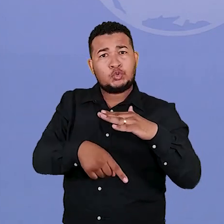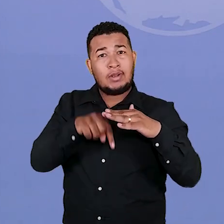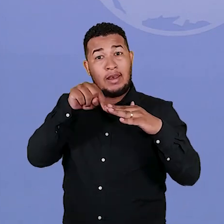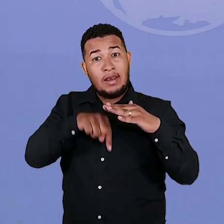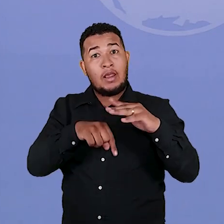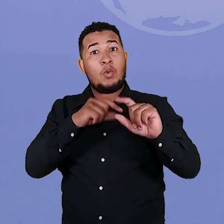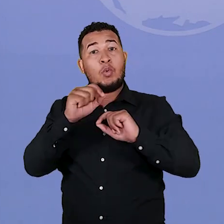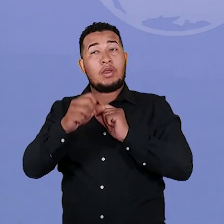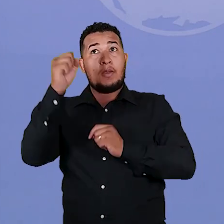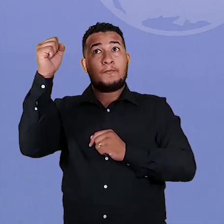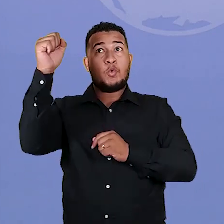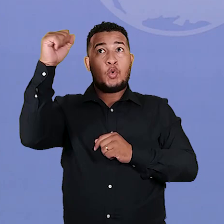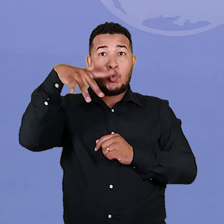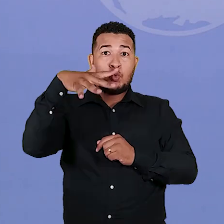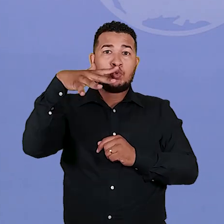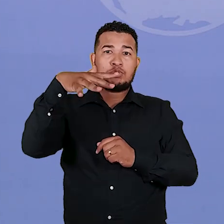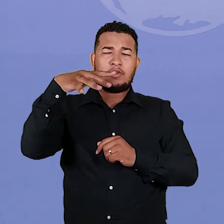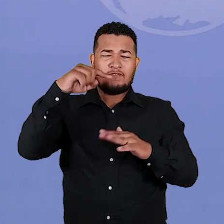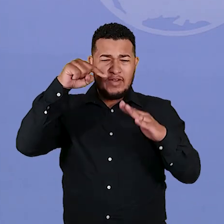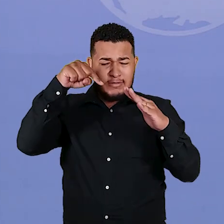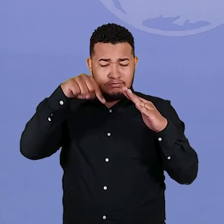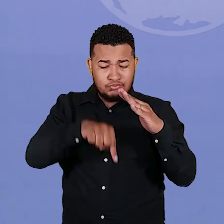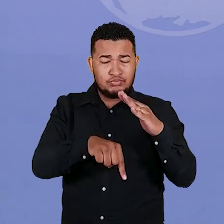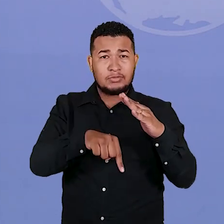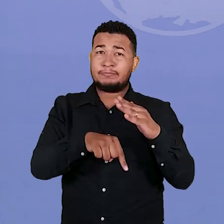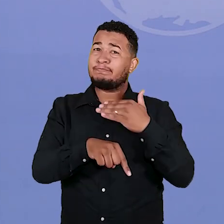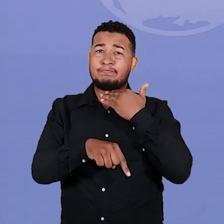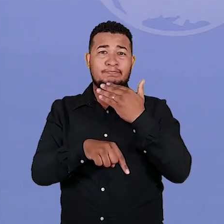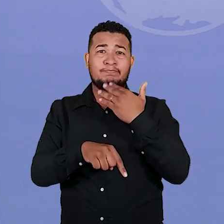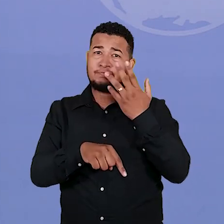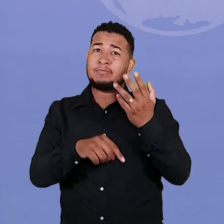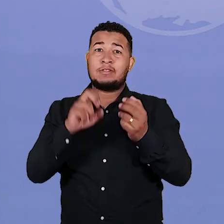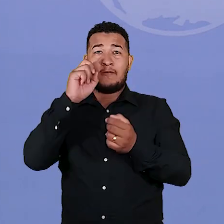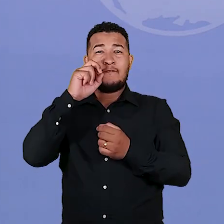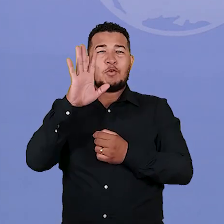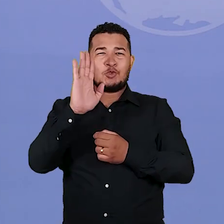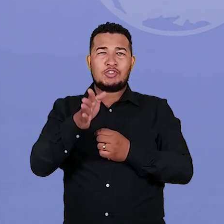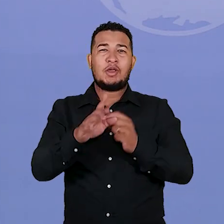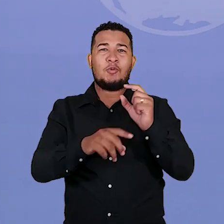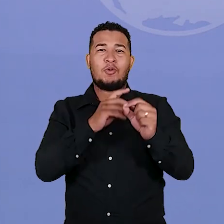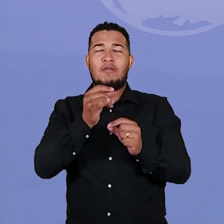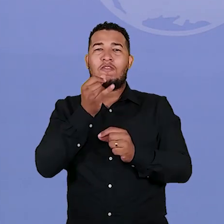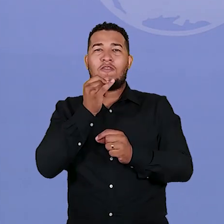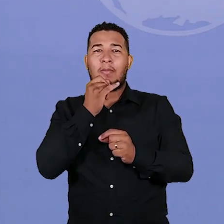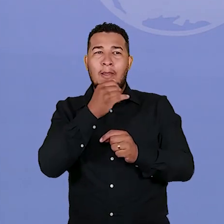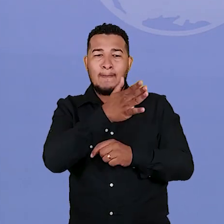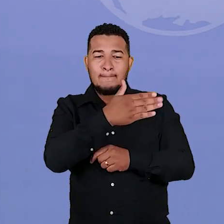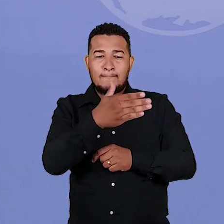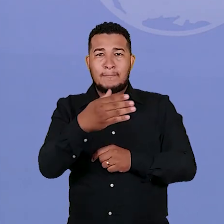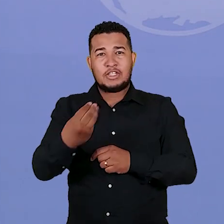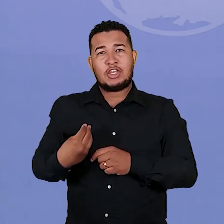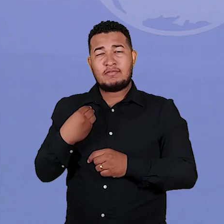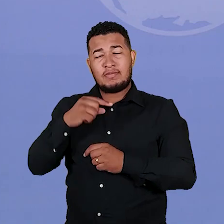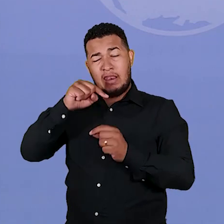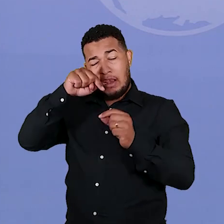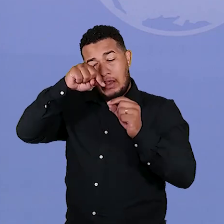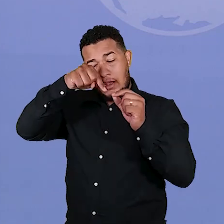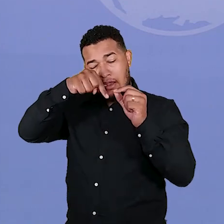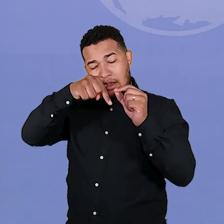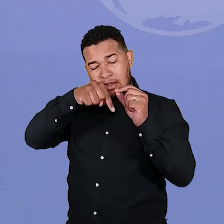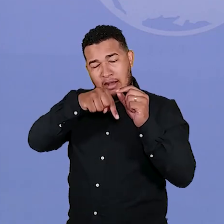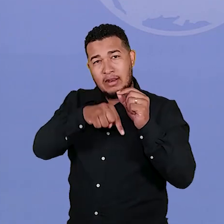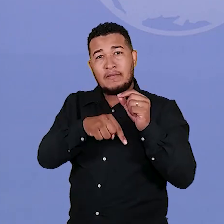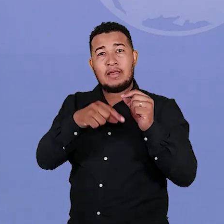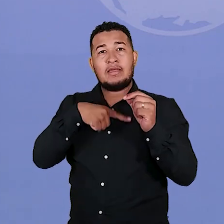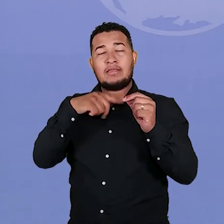né? Se for muito fundo, a luz ela vai chegar até lá no fundo. Vocês já viram já aqueles